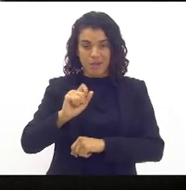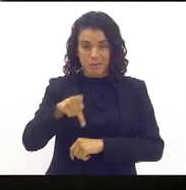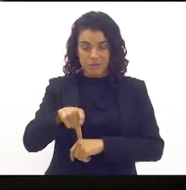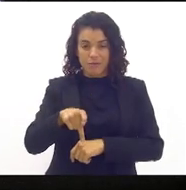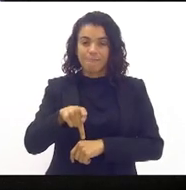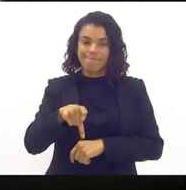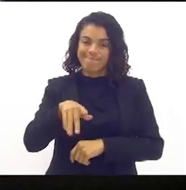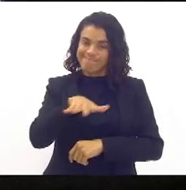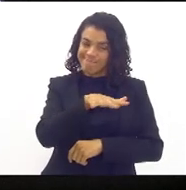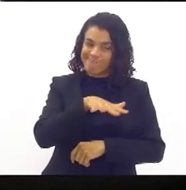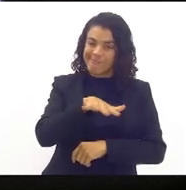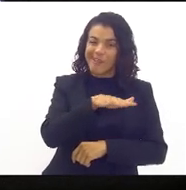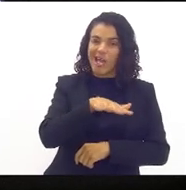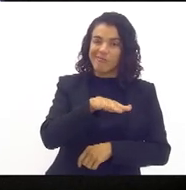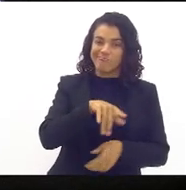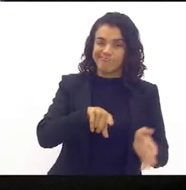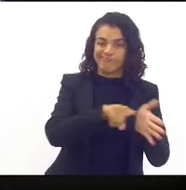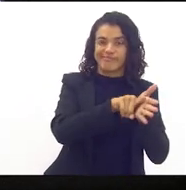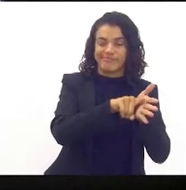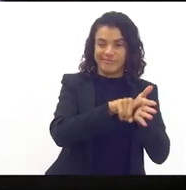num resultado superavitário.